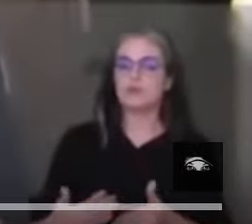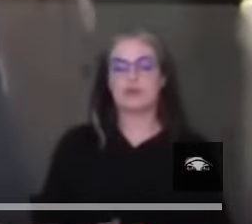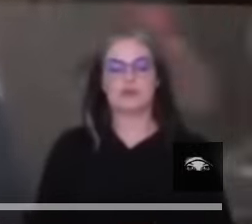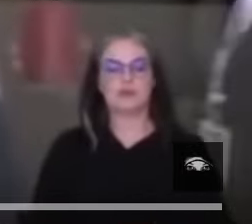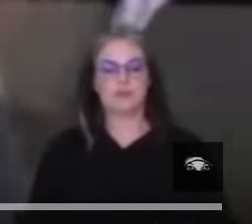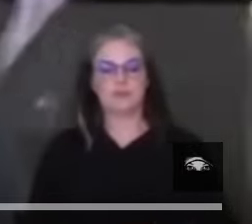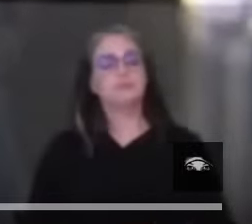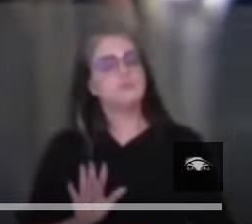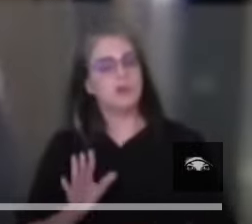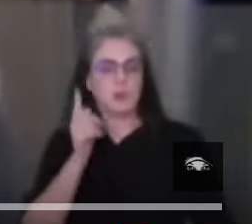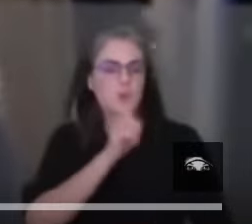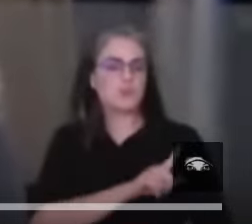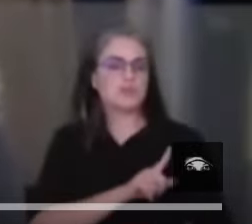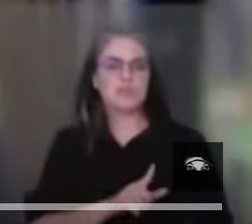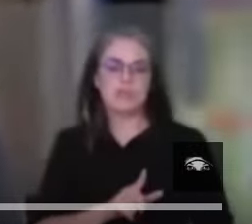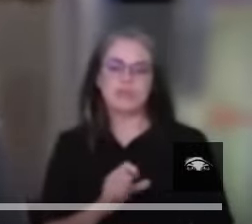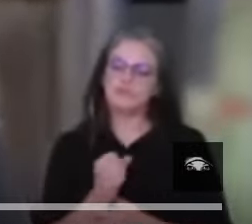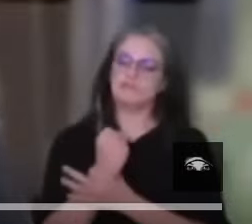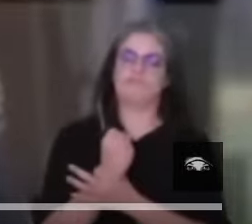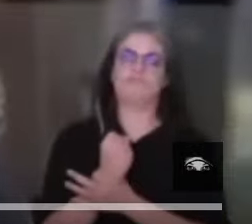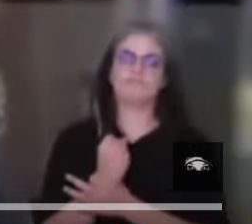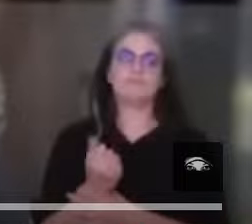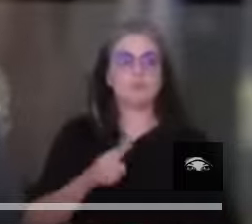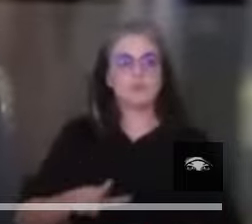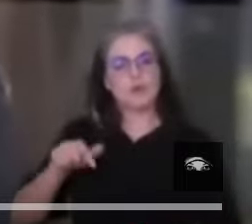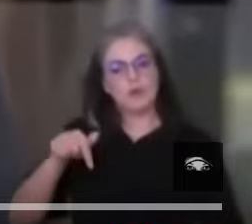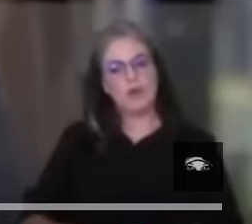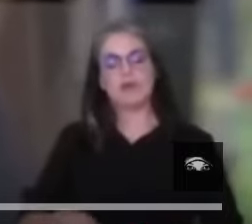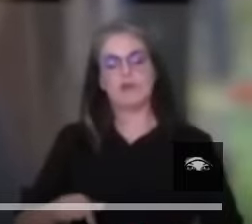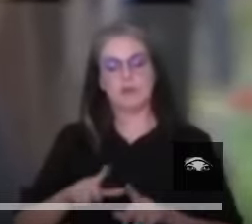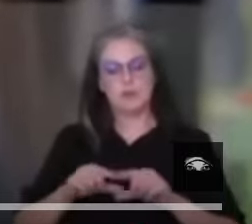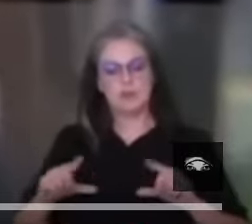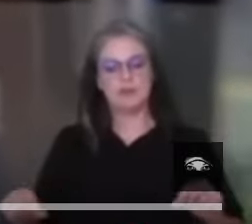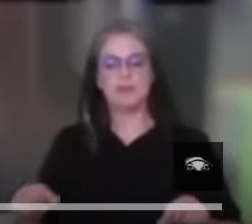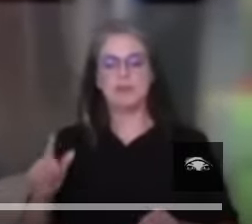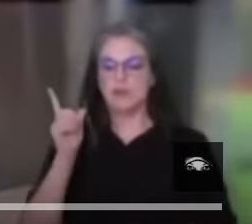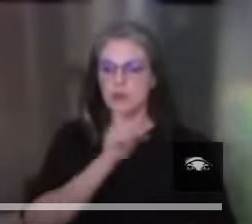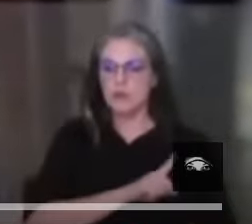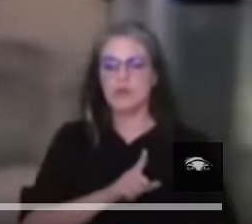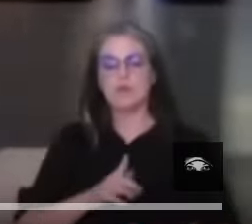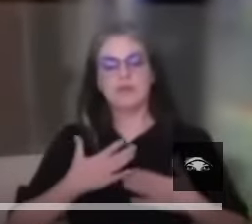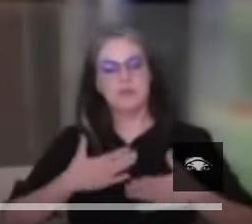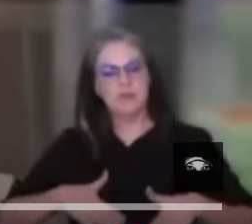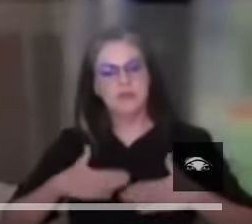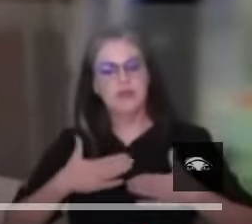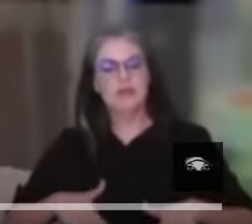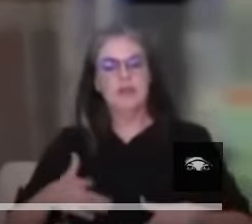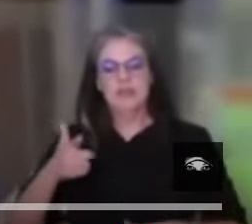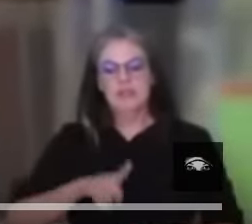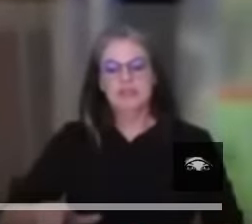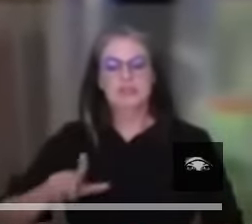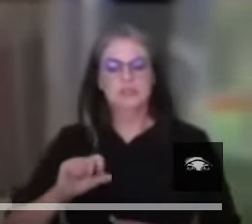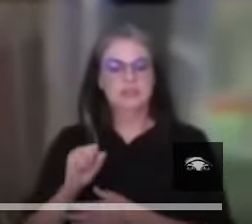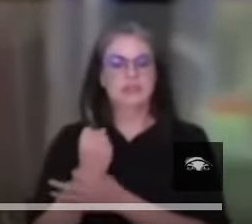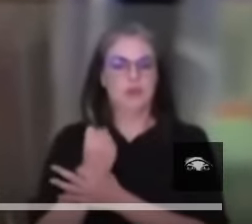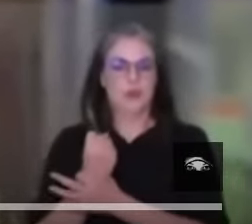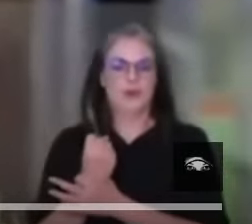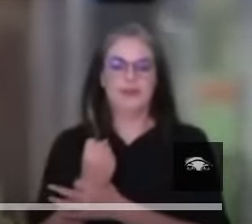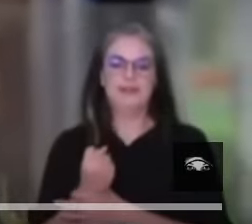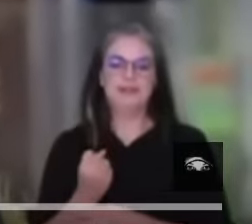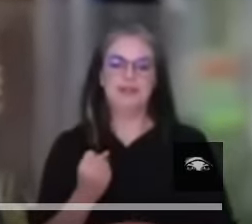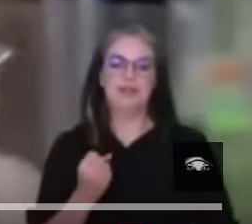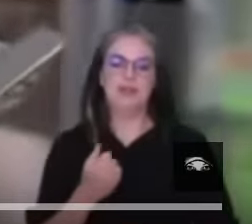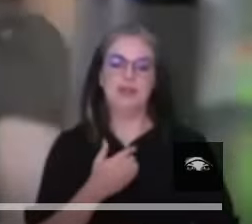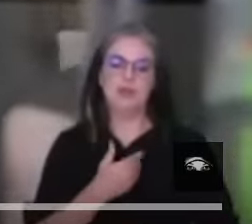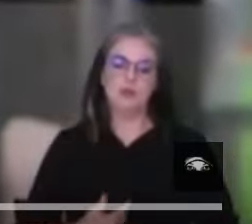gente conseguiu o nosso objetivo, que era estabilizar a situação aqui na capital federal, fazer uma transição suave e devolver a segurança pública ao governo do Distrito